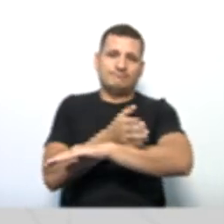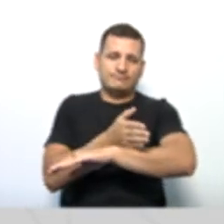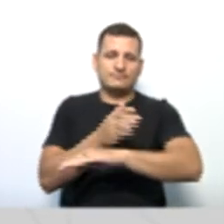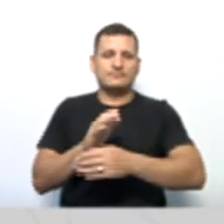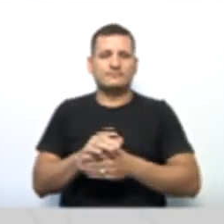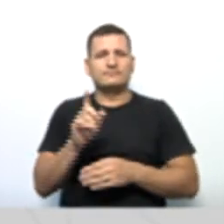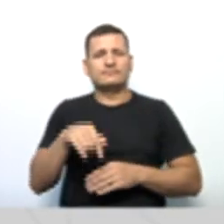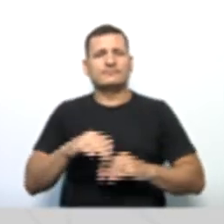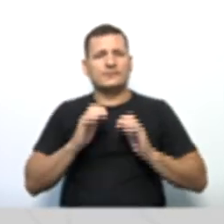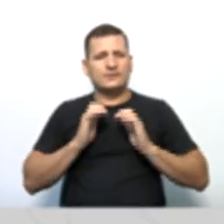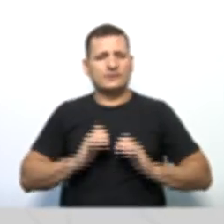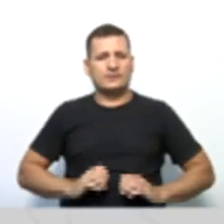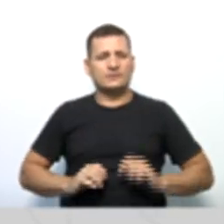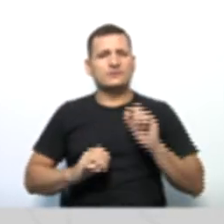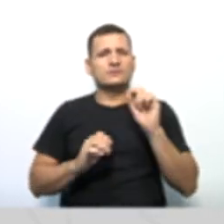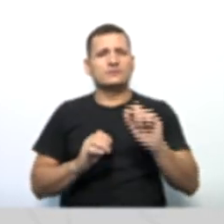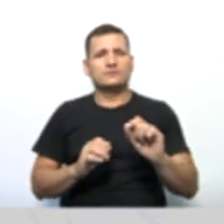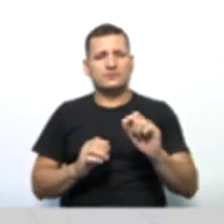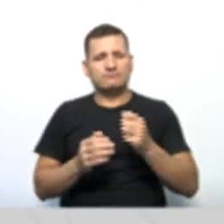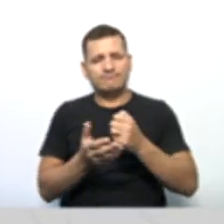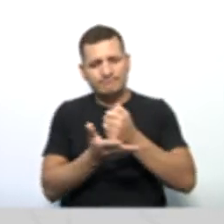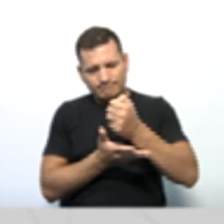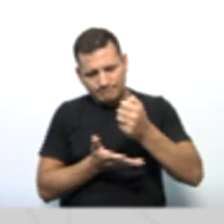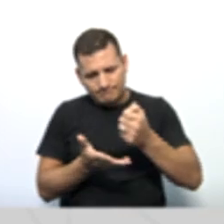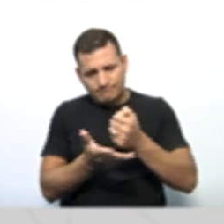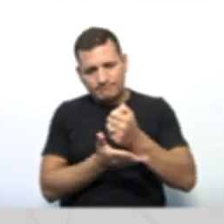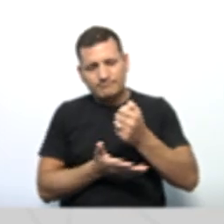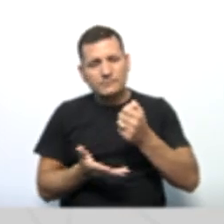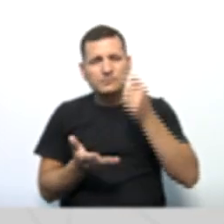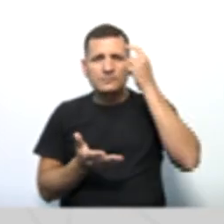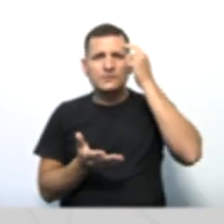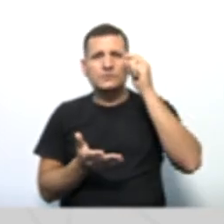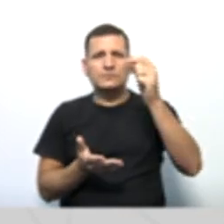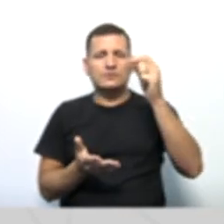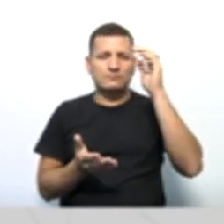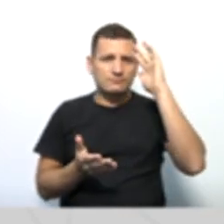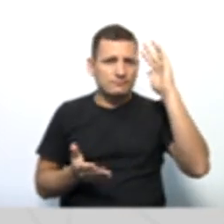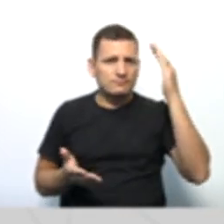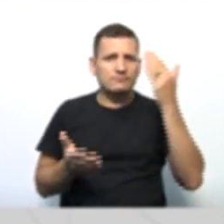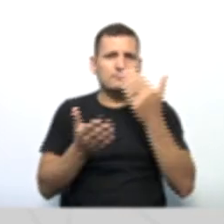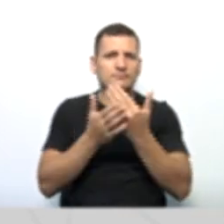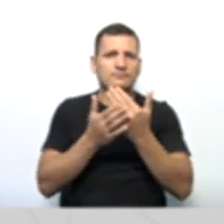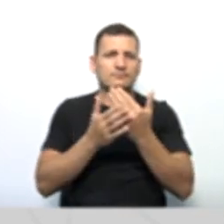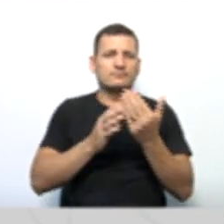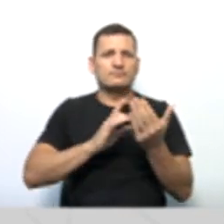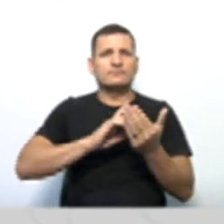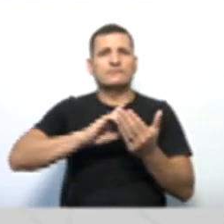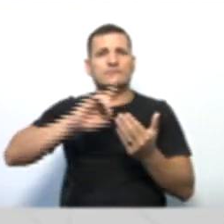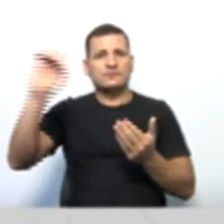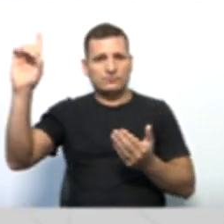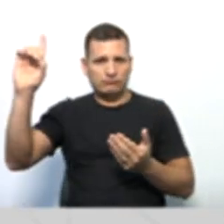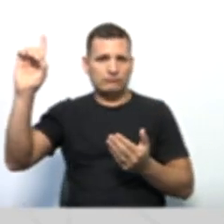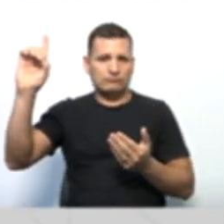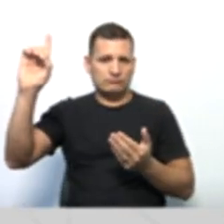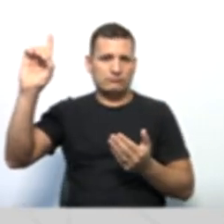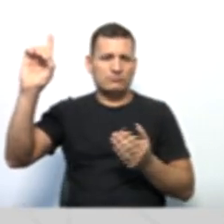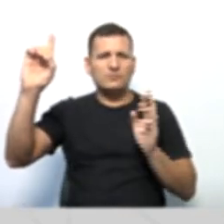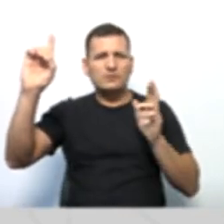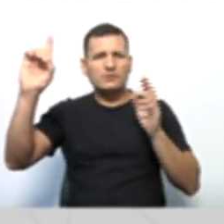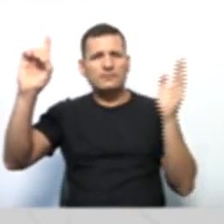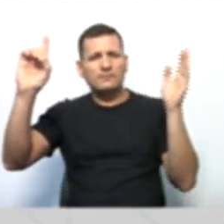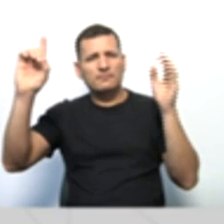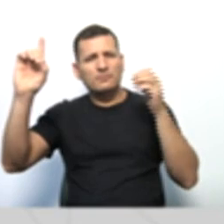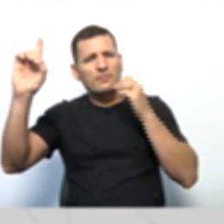Primeiramente, era uma ética fundamentada na vontade divina, ou seja, quem determinava o bem e o mal era Deus,